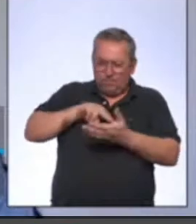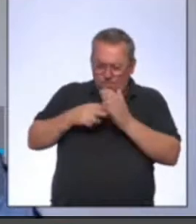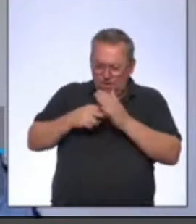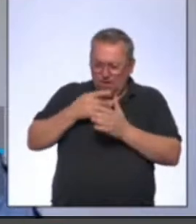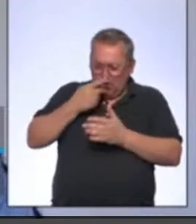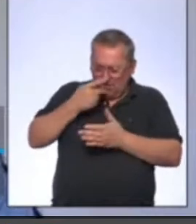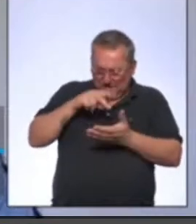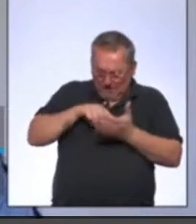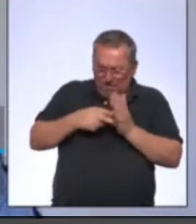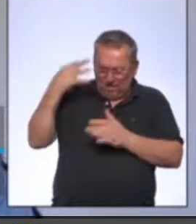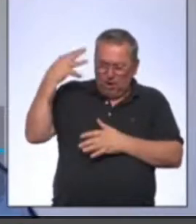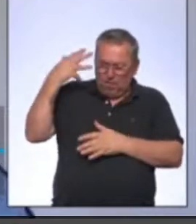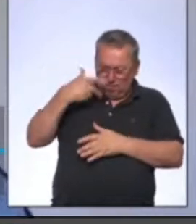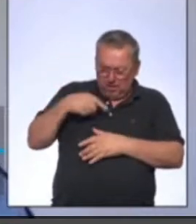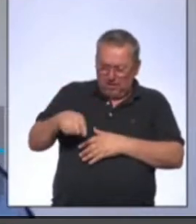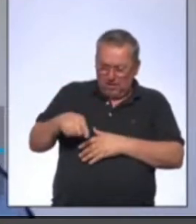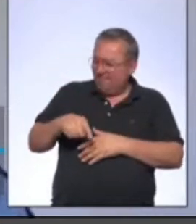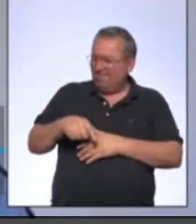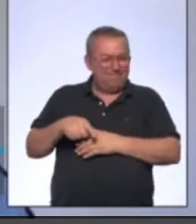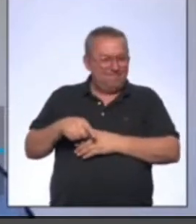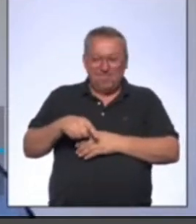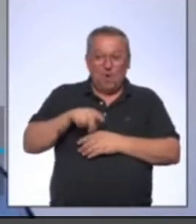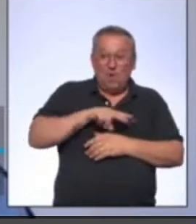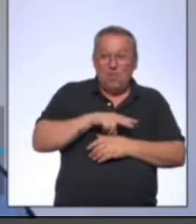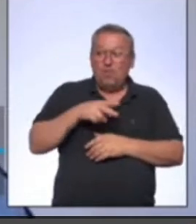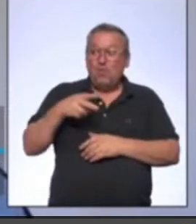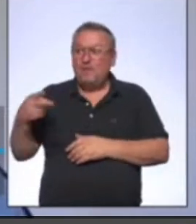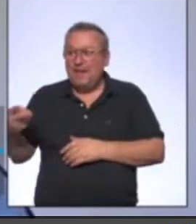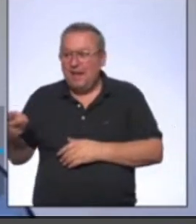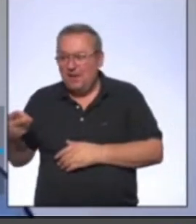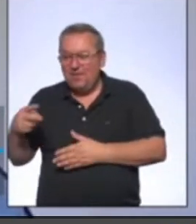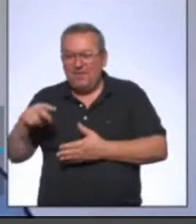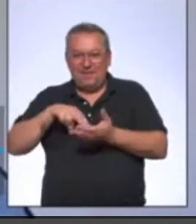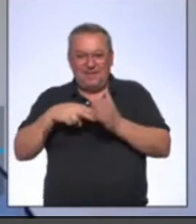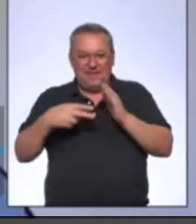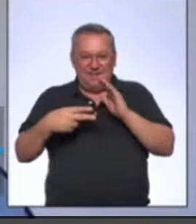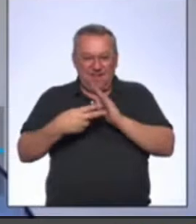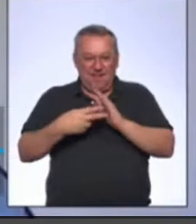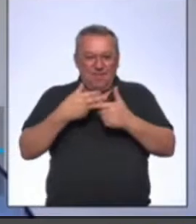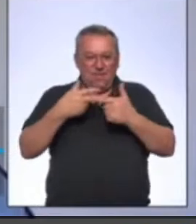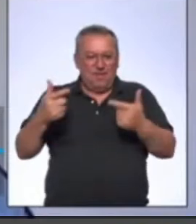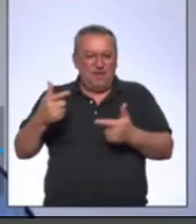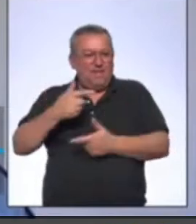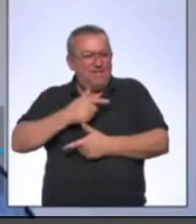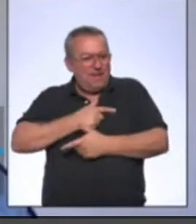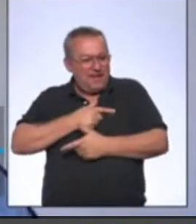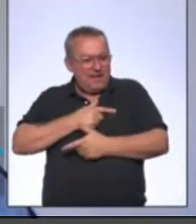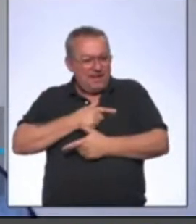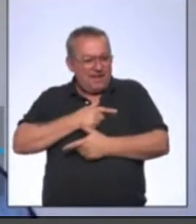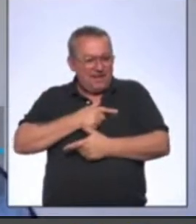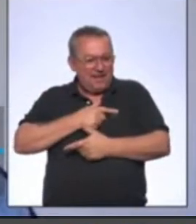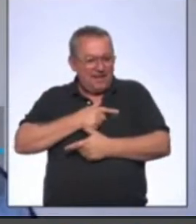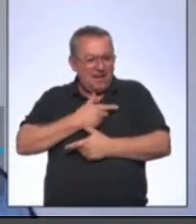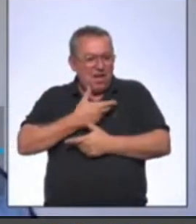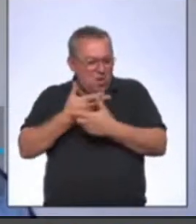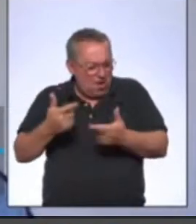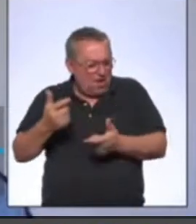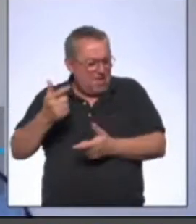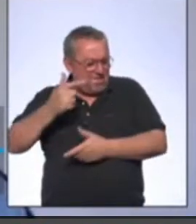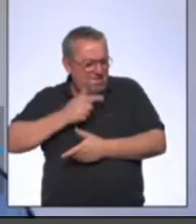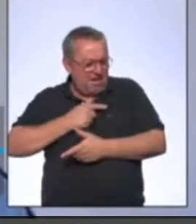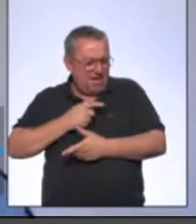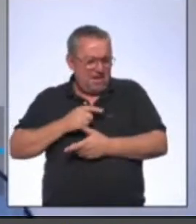que é bonito o que ele fez? Claro que não. Isso é você dizer algo que significa o contrário do que você quer dizer, não